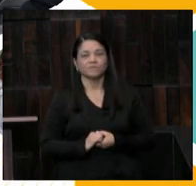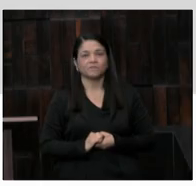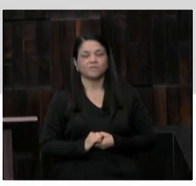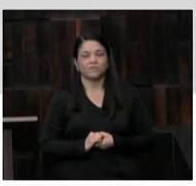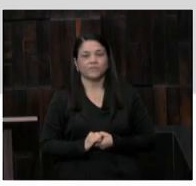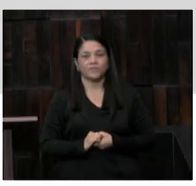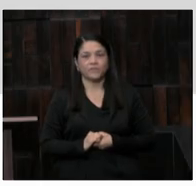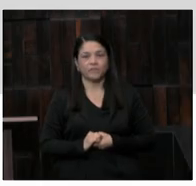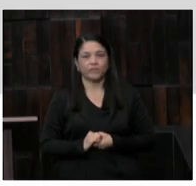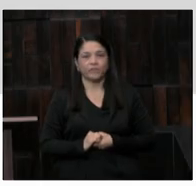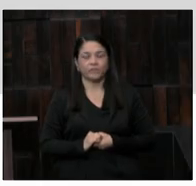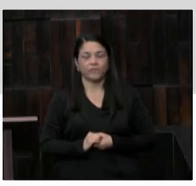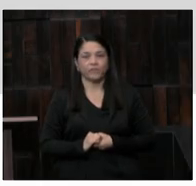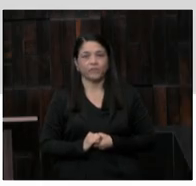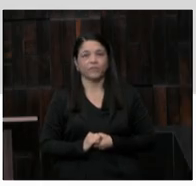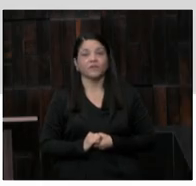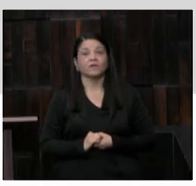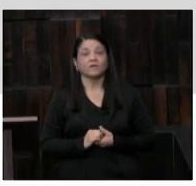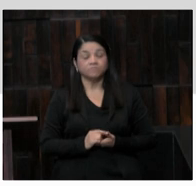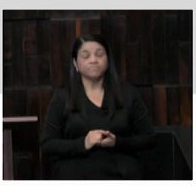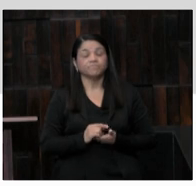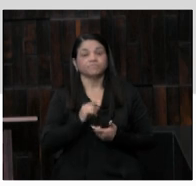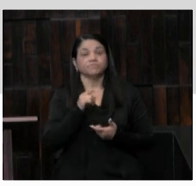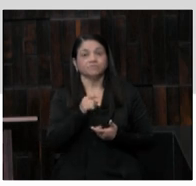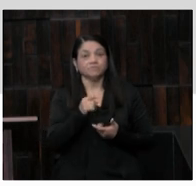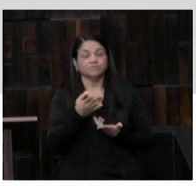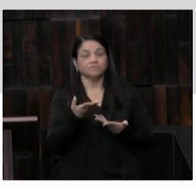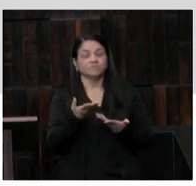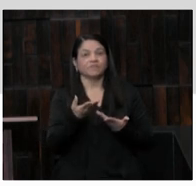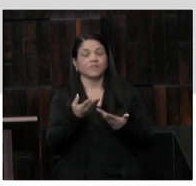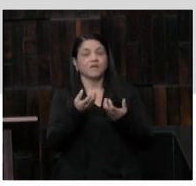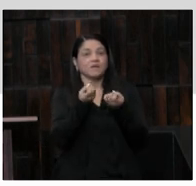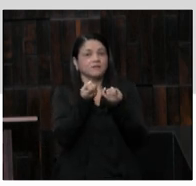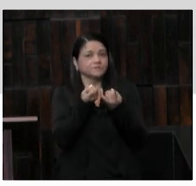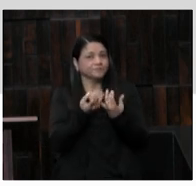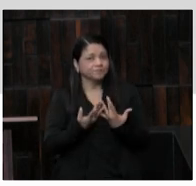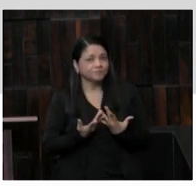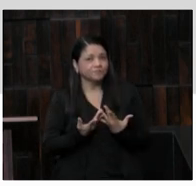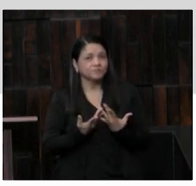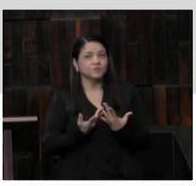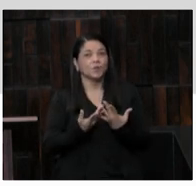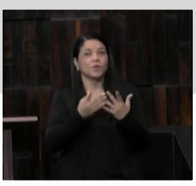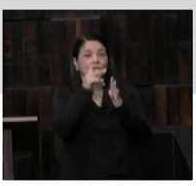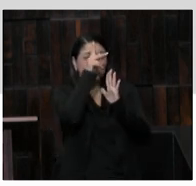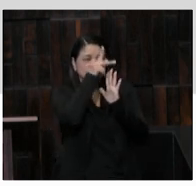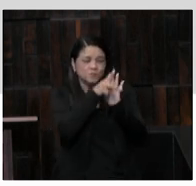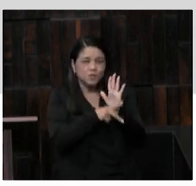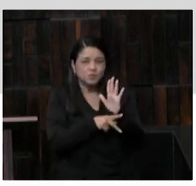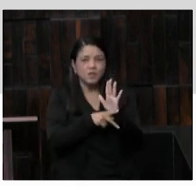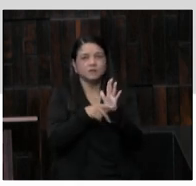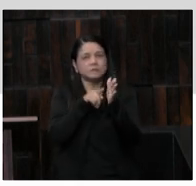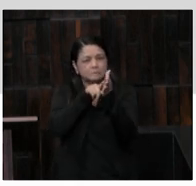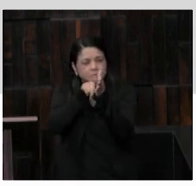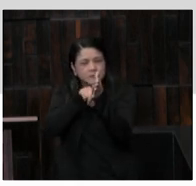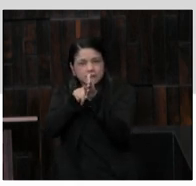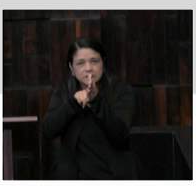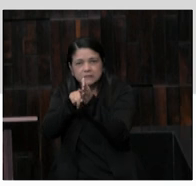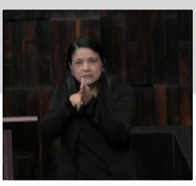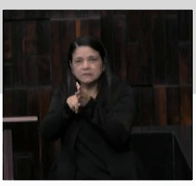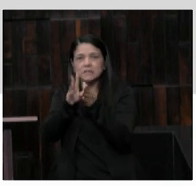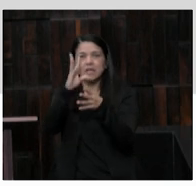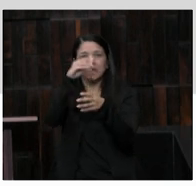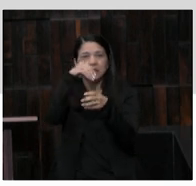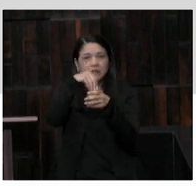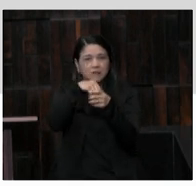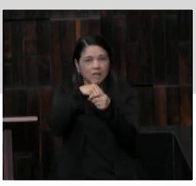Pode passar? Bom, aqui é um pouco sobre um dos projetos de pesquisa que a gente tem dentro do laboratório, que é